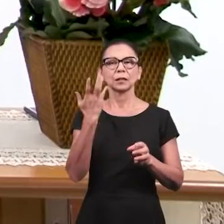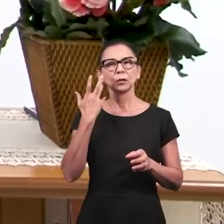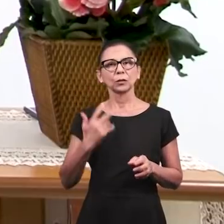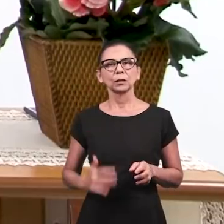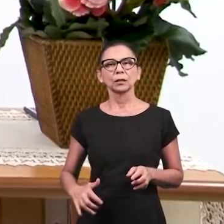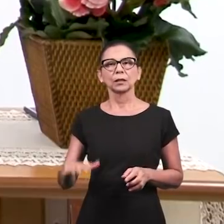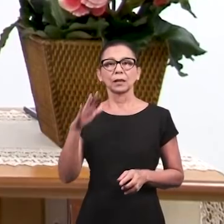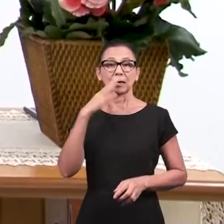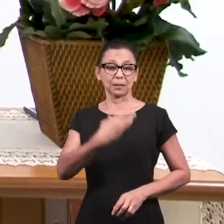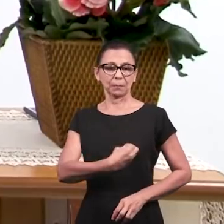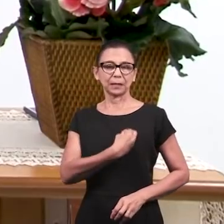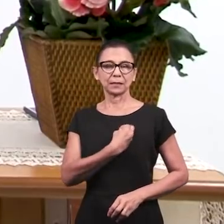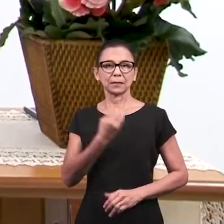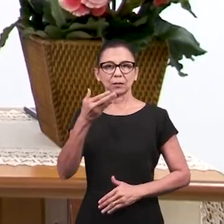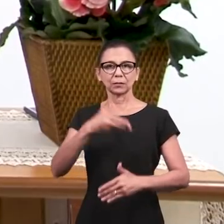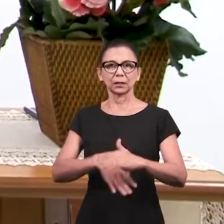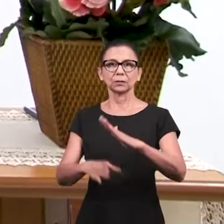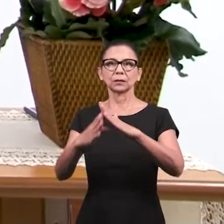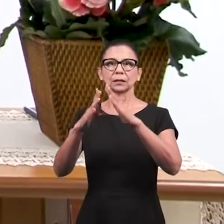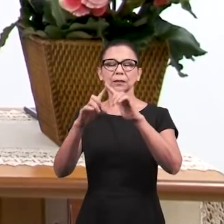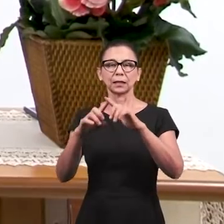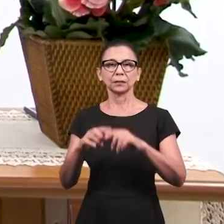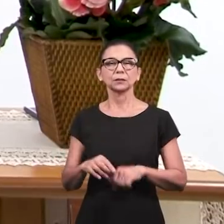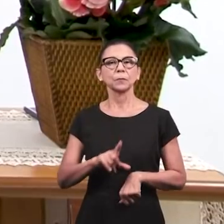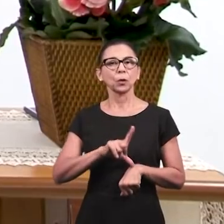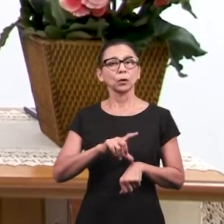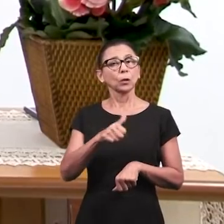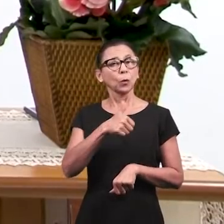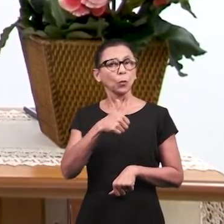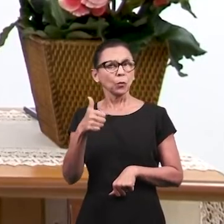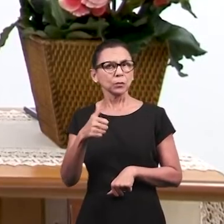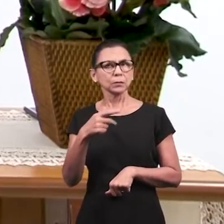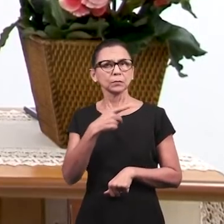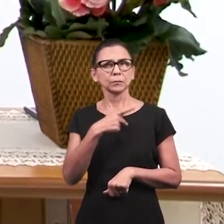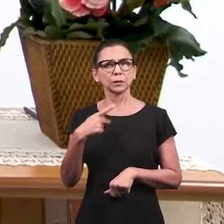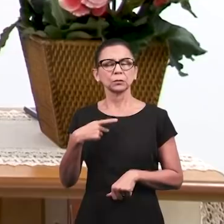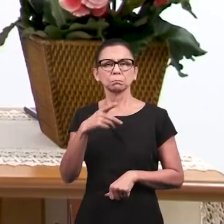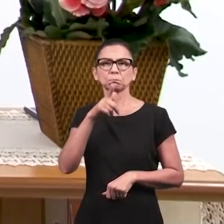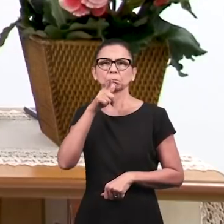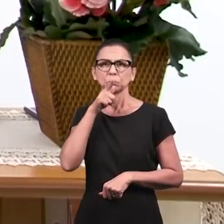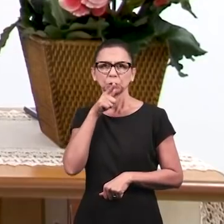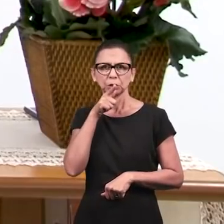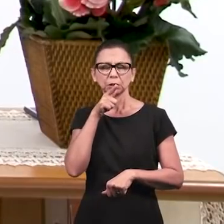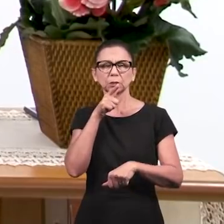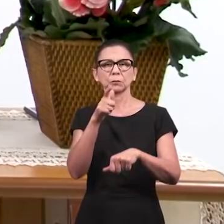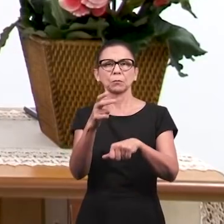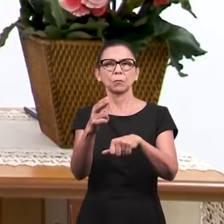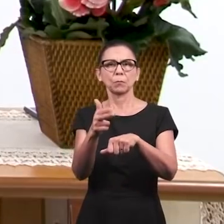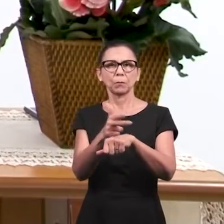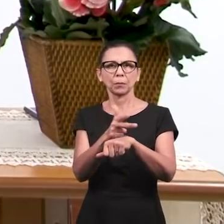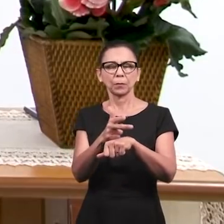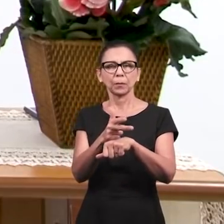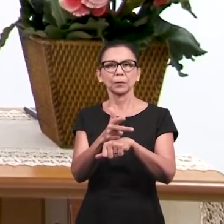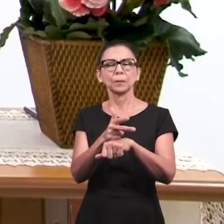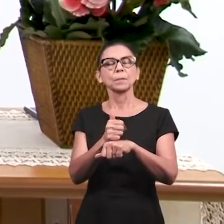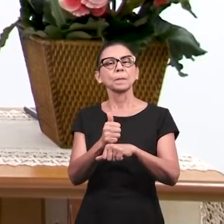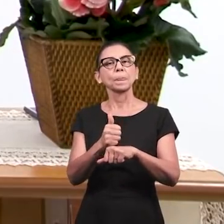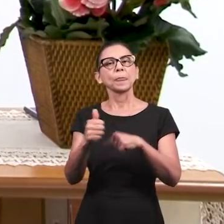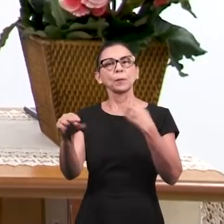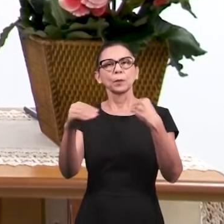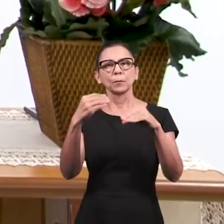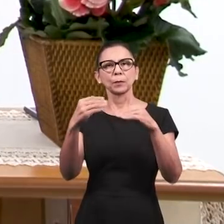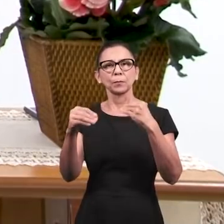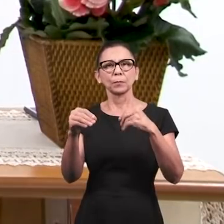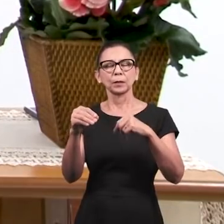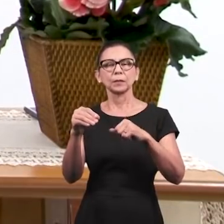das igrejas. Tivemos às 12 horas a participação com o pastor Gilson dos vídeos que são enviados das nossas igrejas no